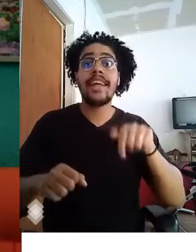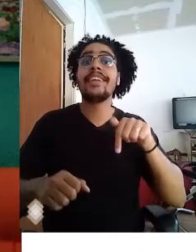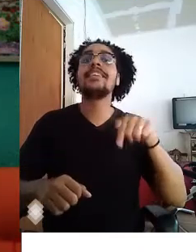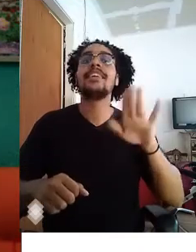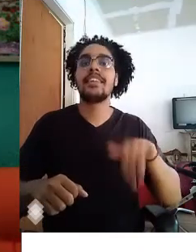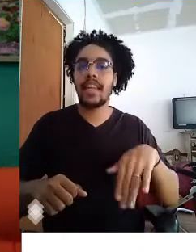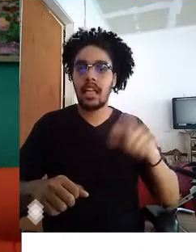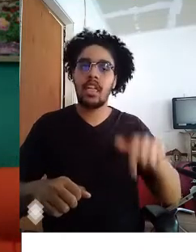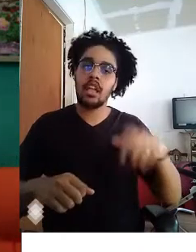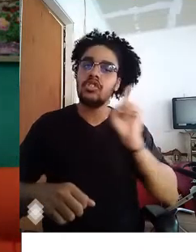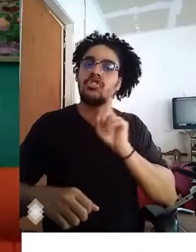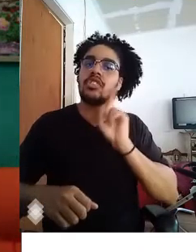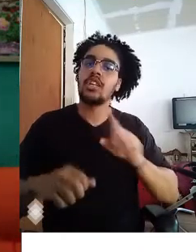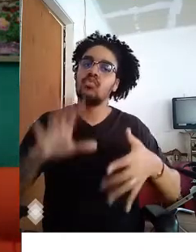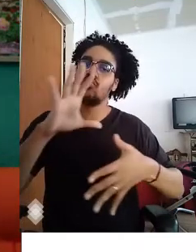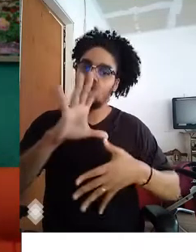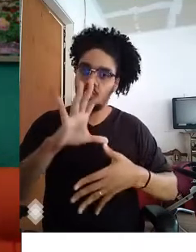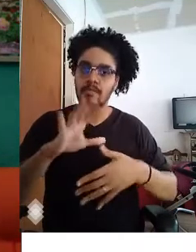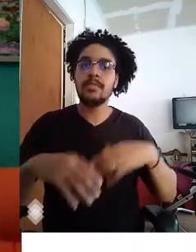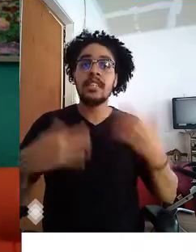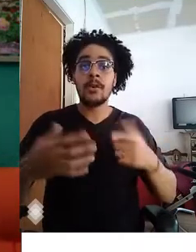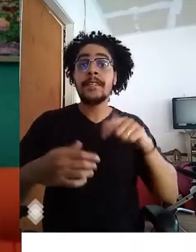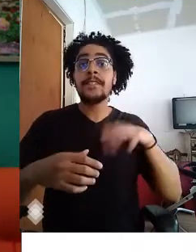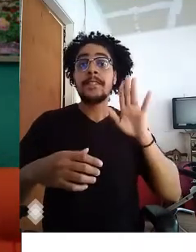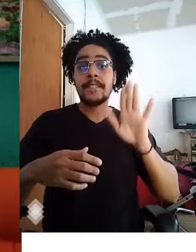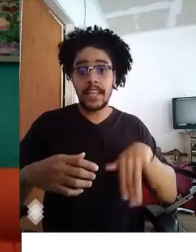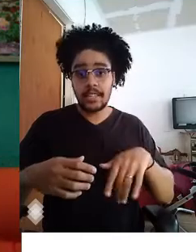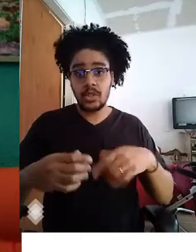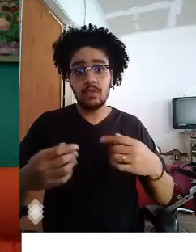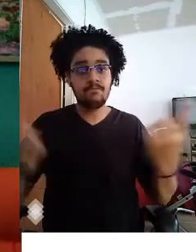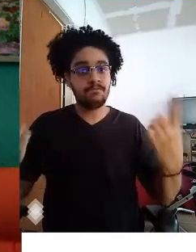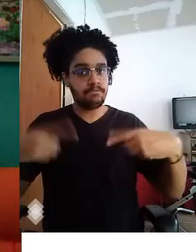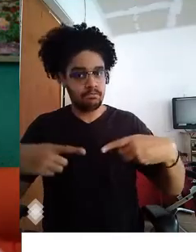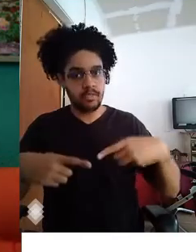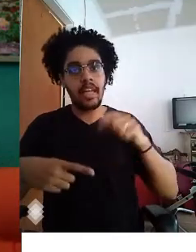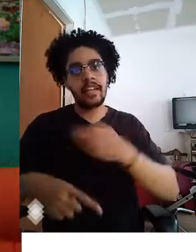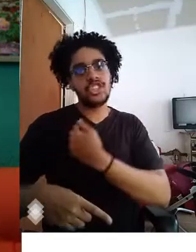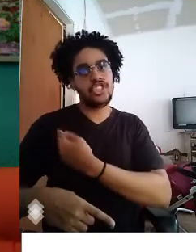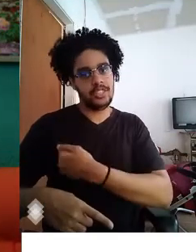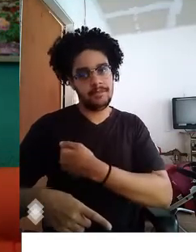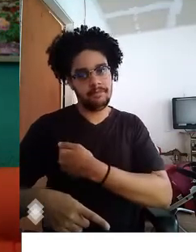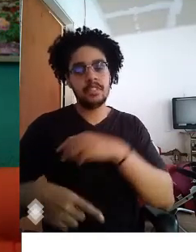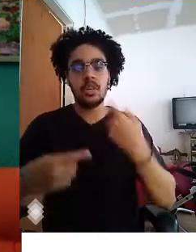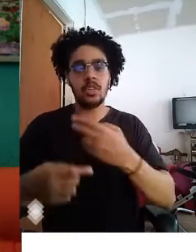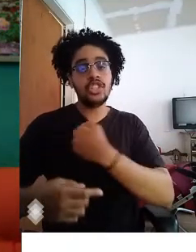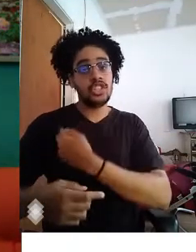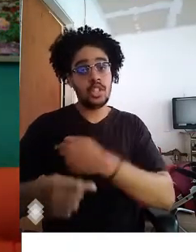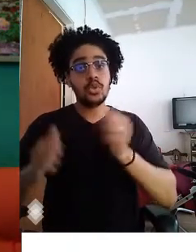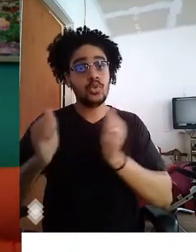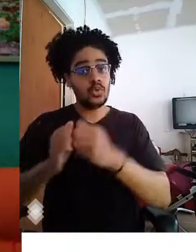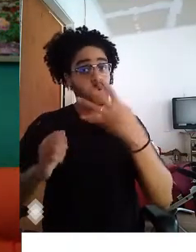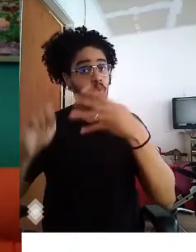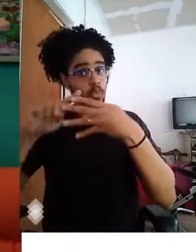Estados Unidos. Quem rivaliza com os Estados Unidos? A China. E o que a China fez? A China, junto com mais 4